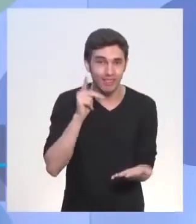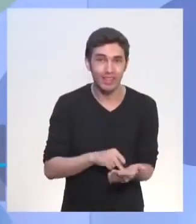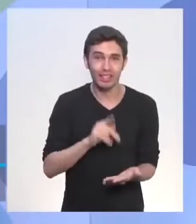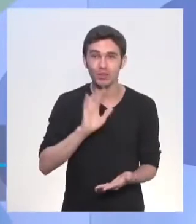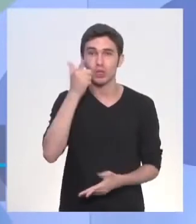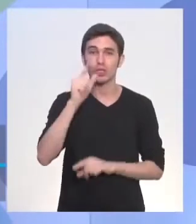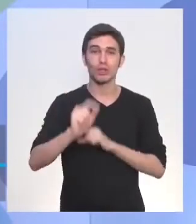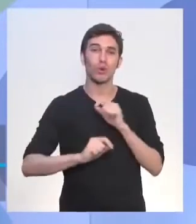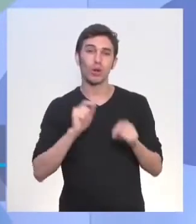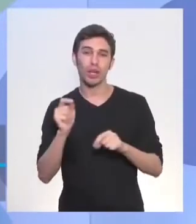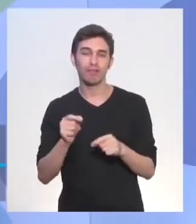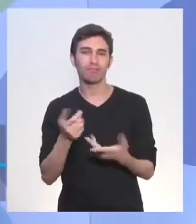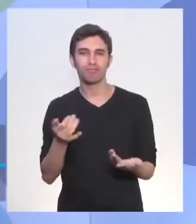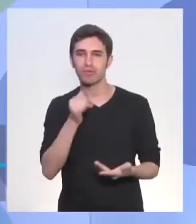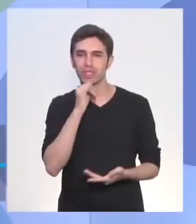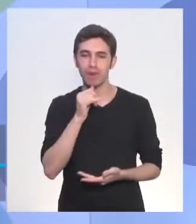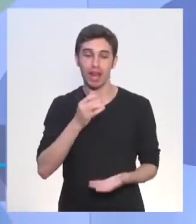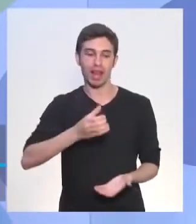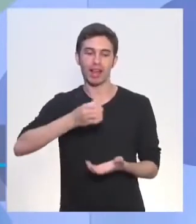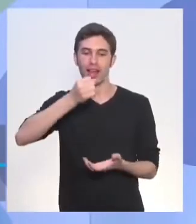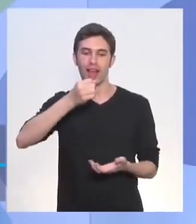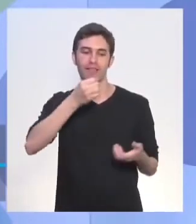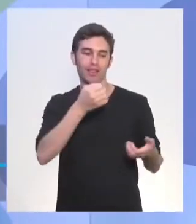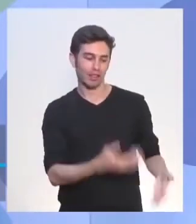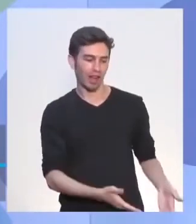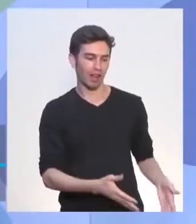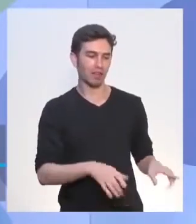rua está alagada, tal. Isso aí é fato.